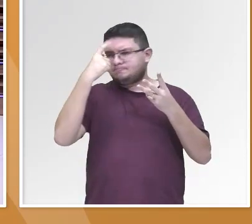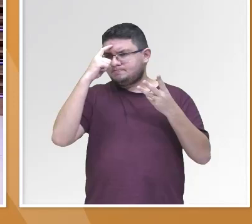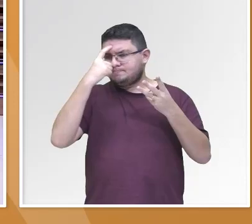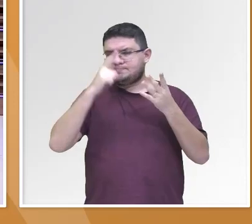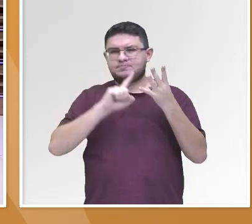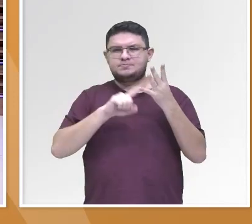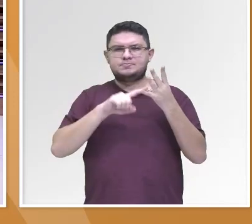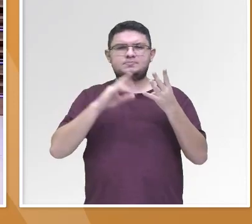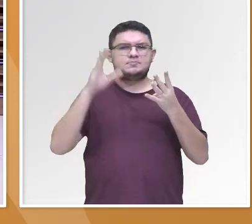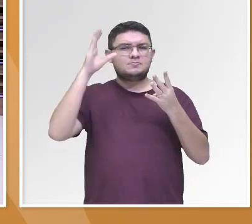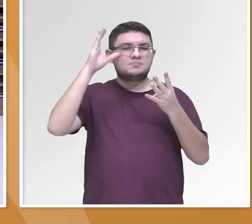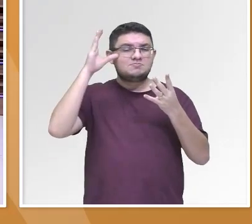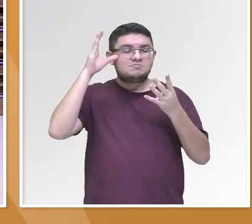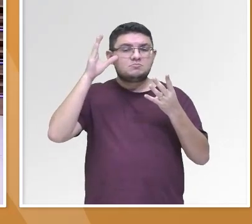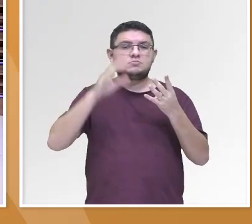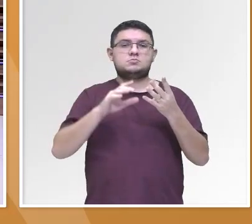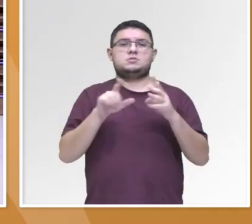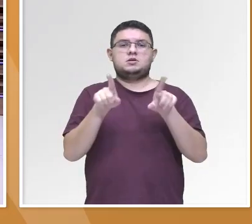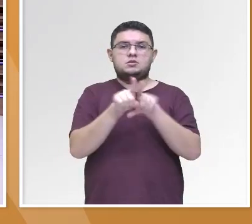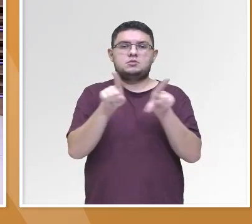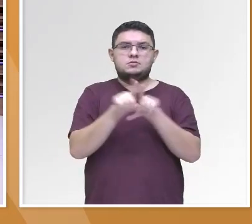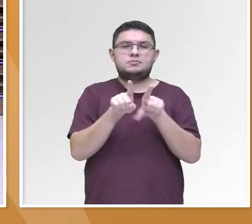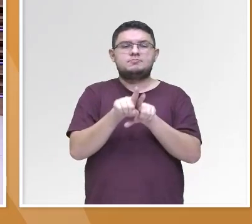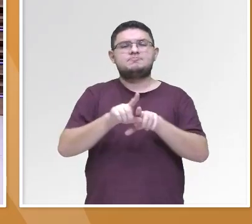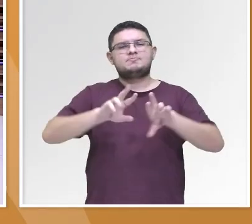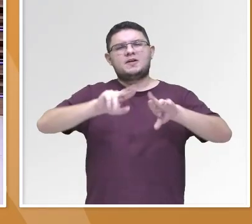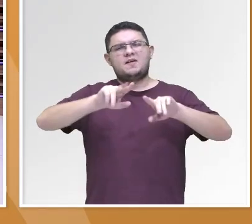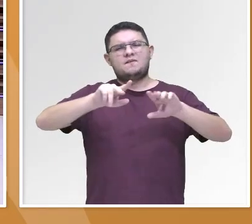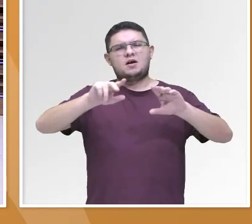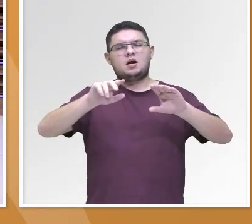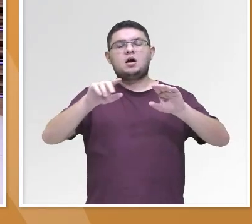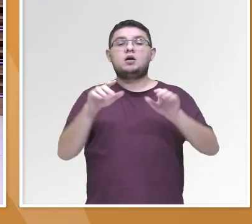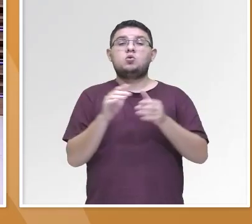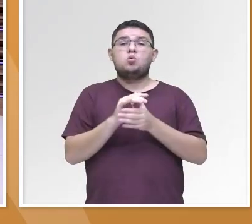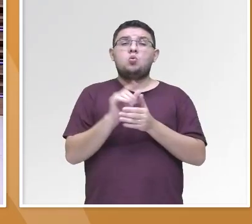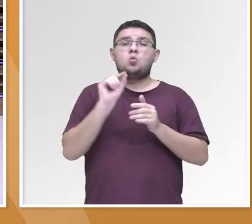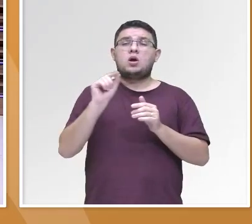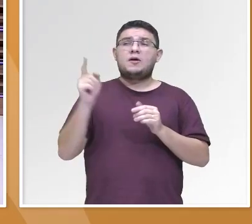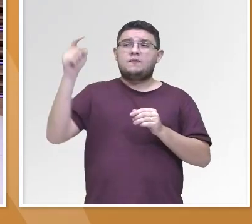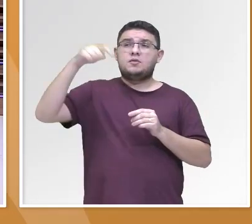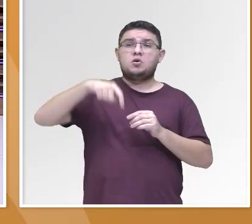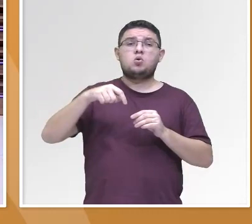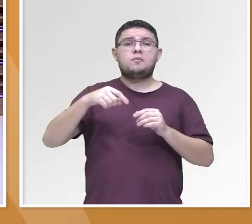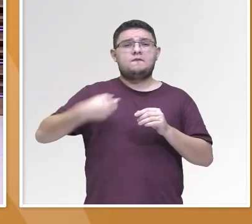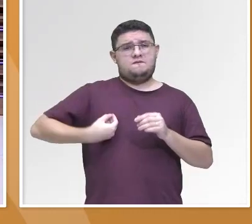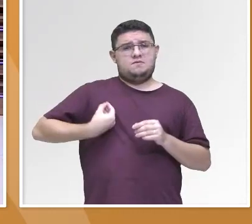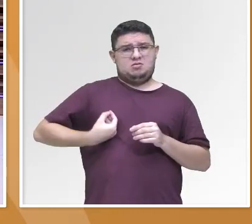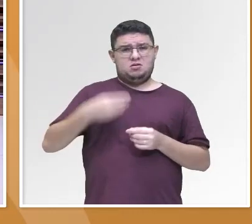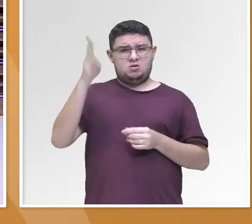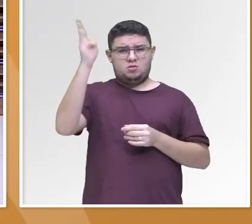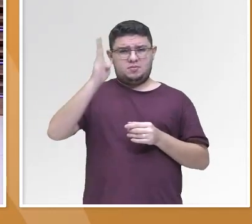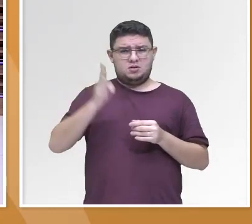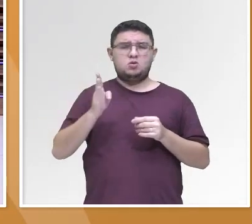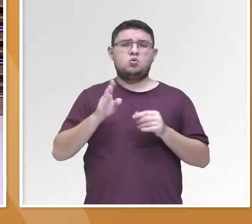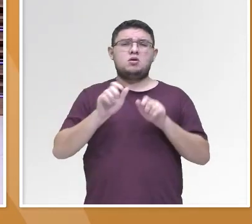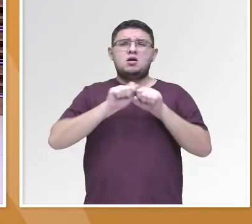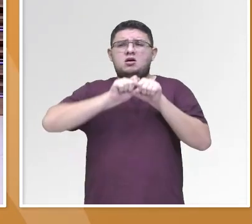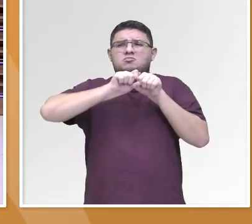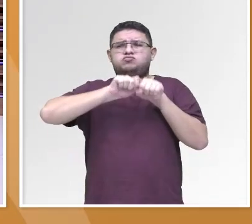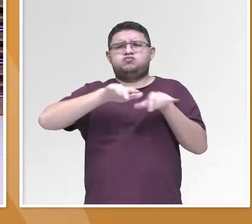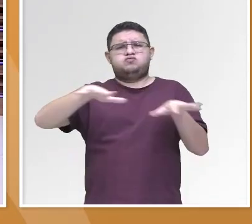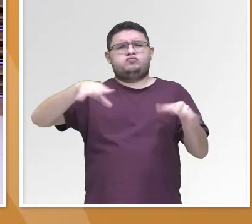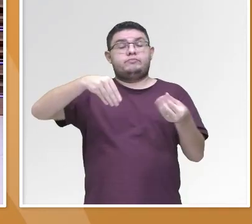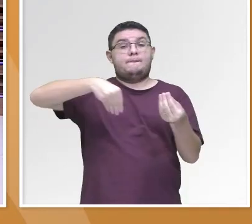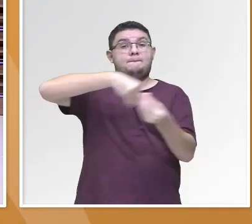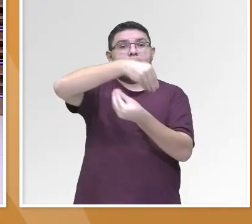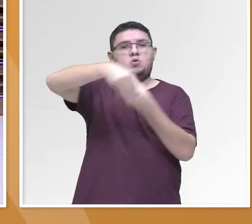Irã, Iraque, de pessoas que vêm se estabelecendo até hoje no Brasil, aumentando ainda mais a miscigenação que forma o